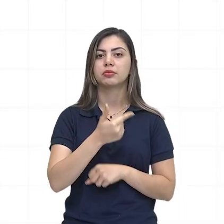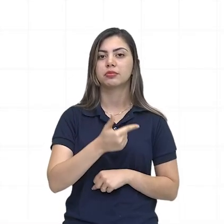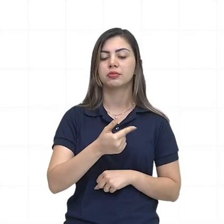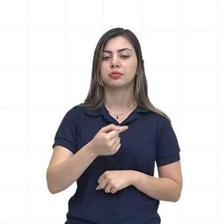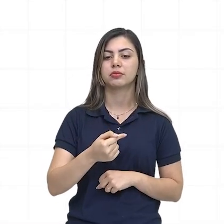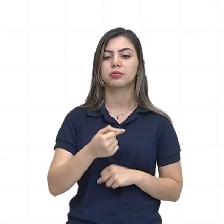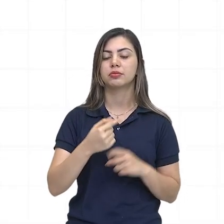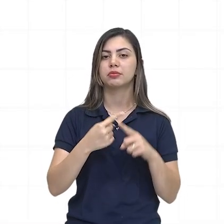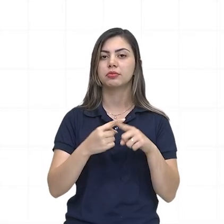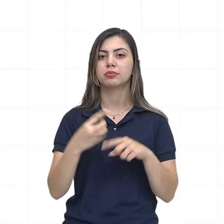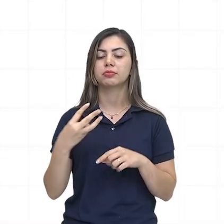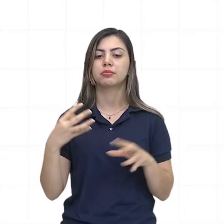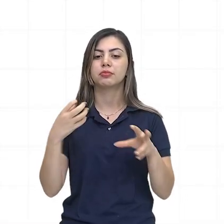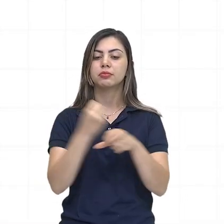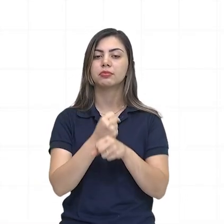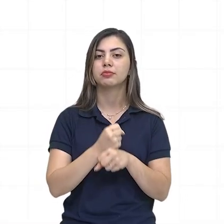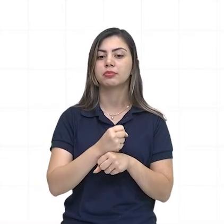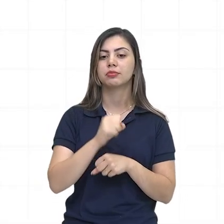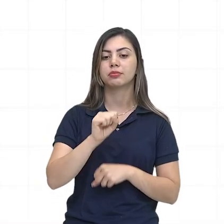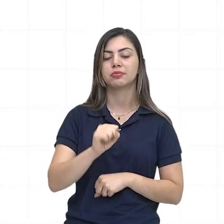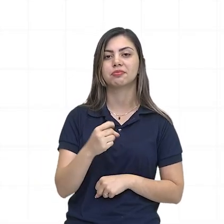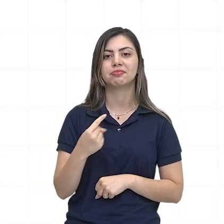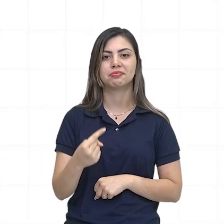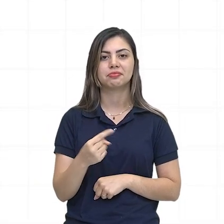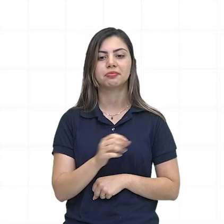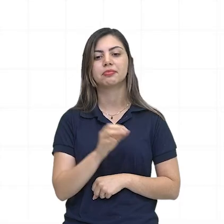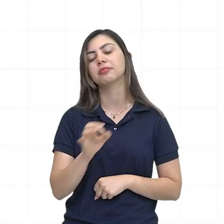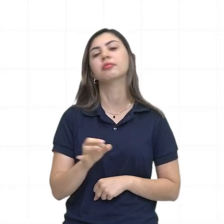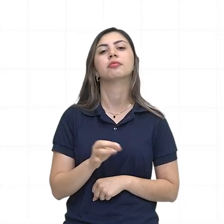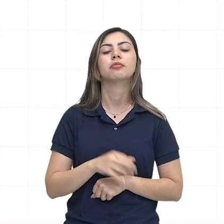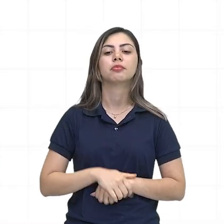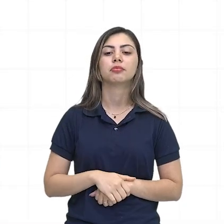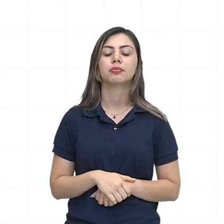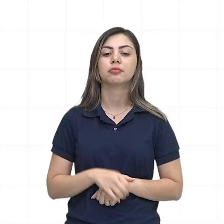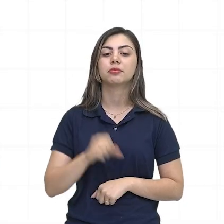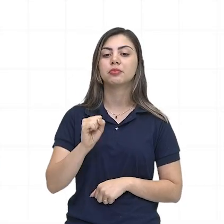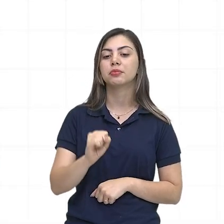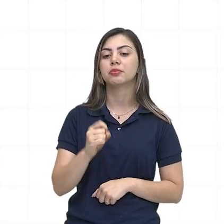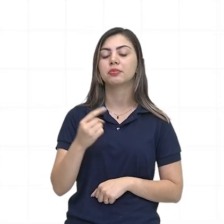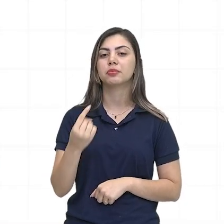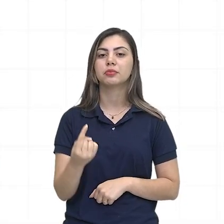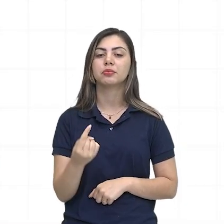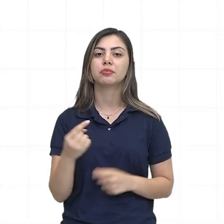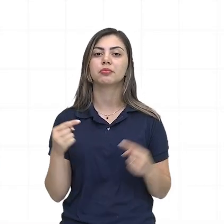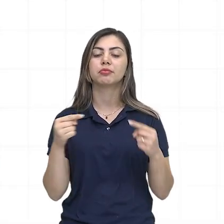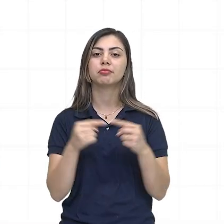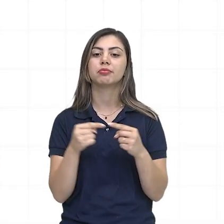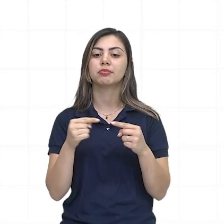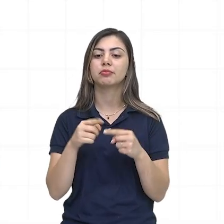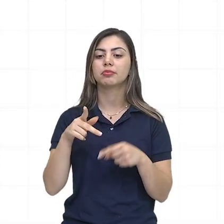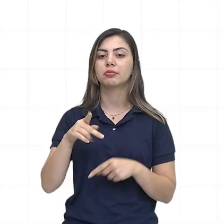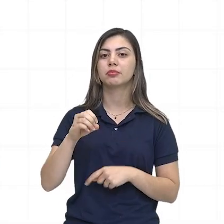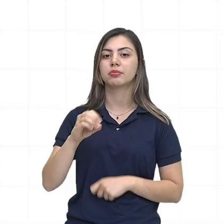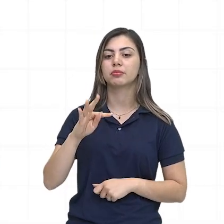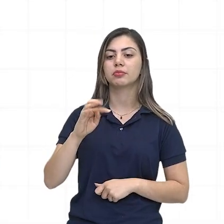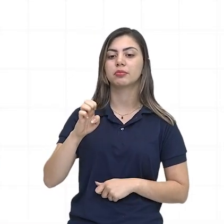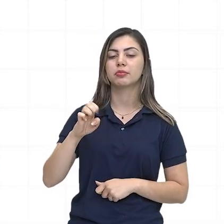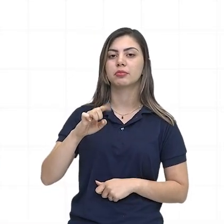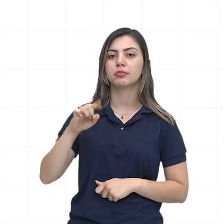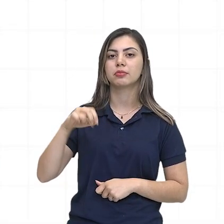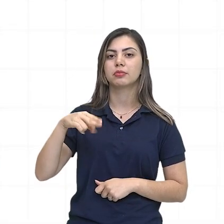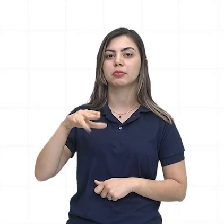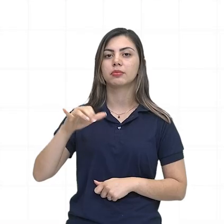27, 27 vezes 3 é 81. Então, 81 é que é a nossa